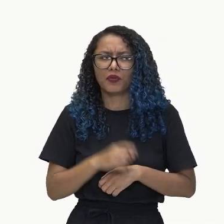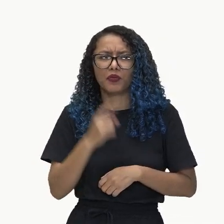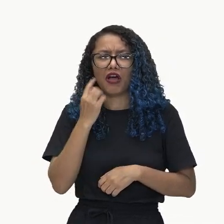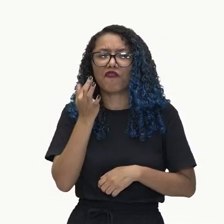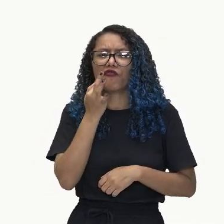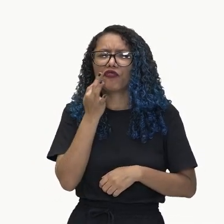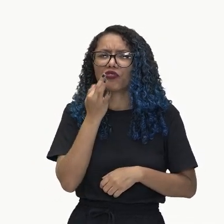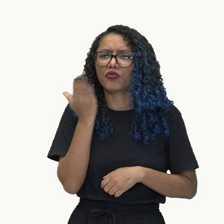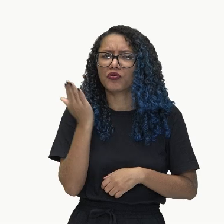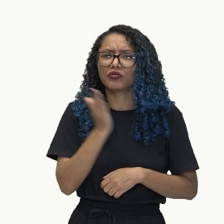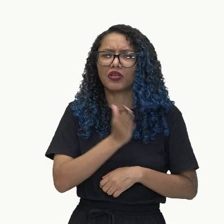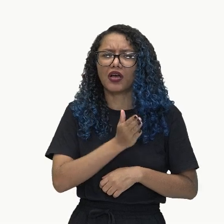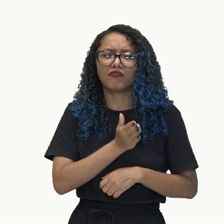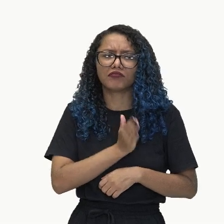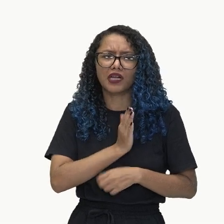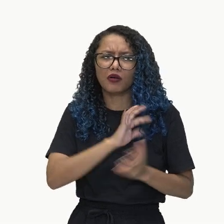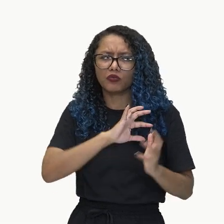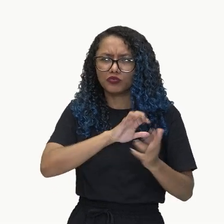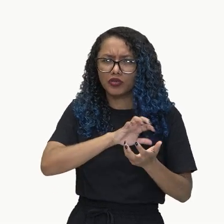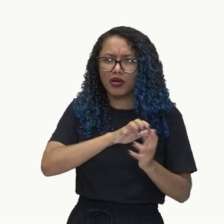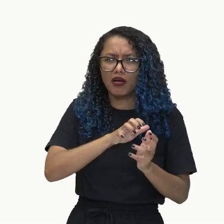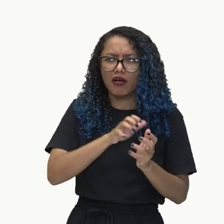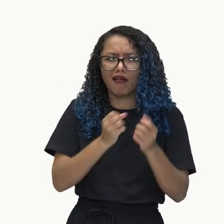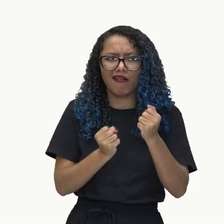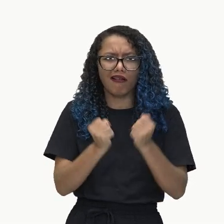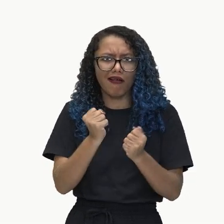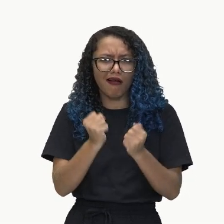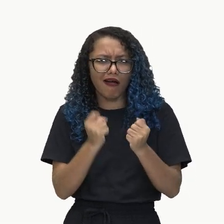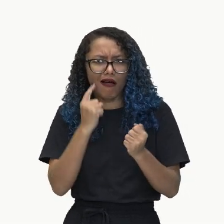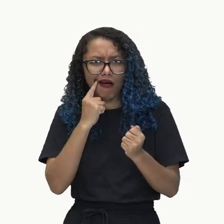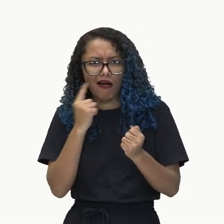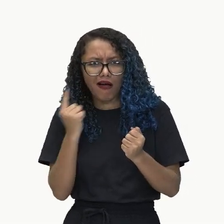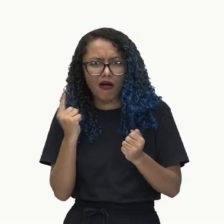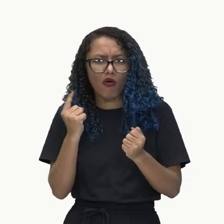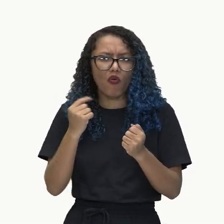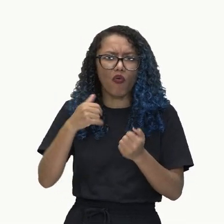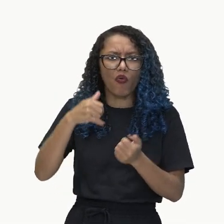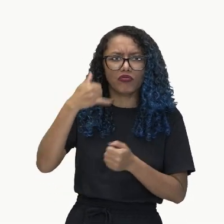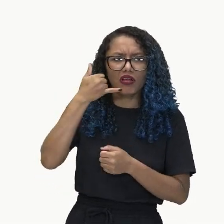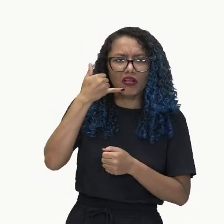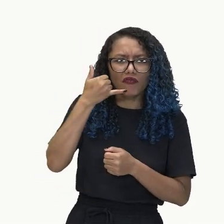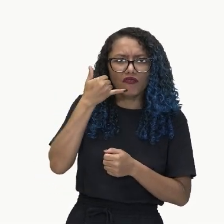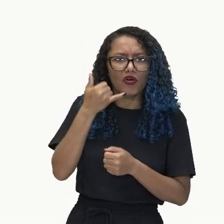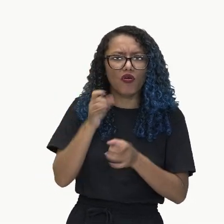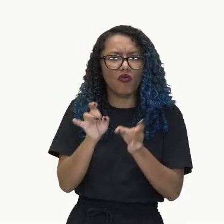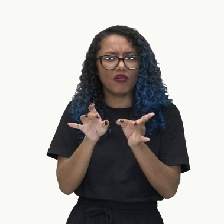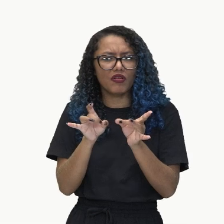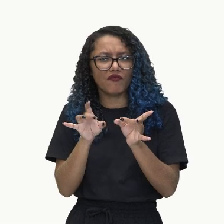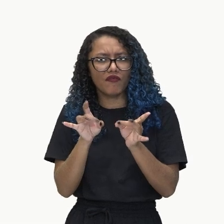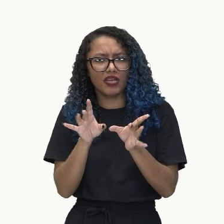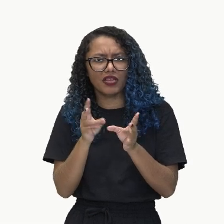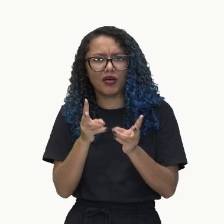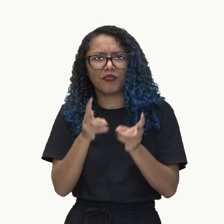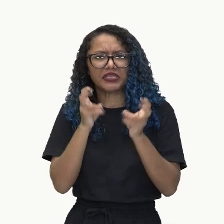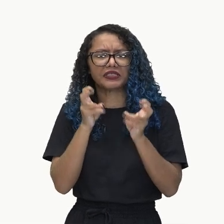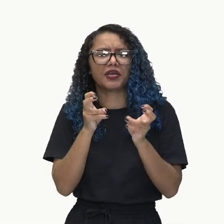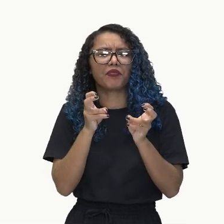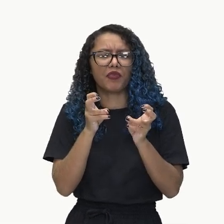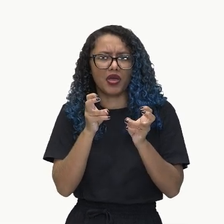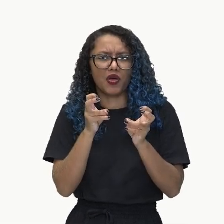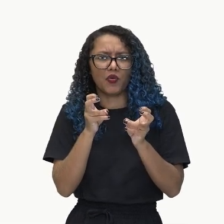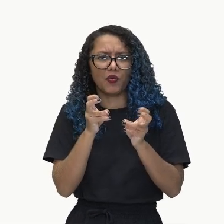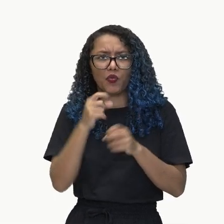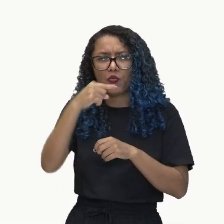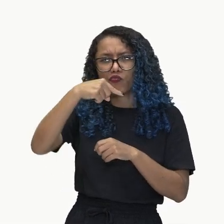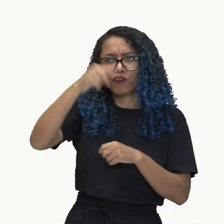passando por automóvil teléfono e o último Bendel certo vocês perceberam que o